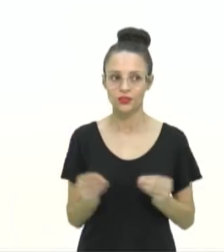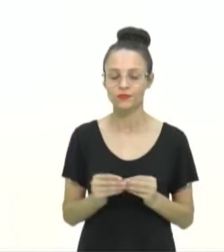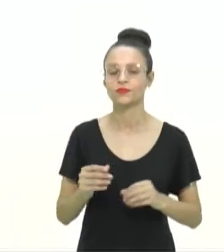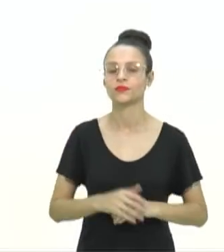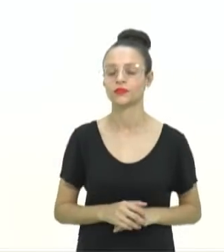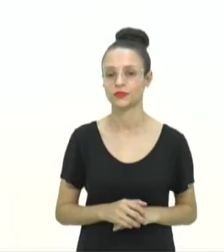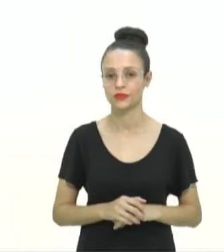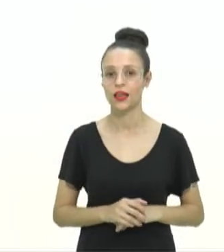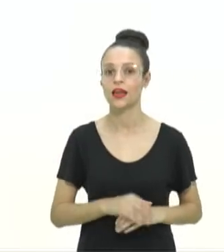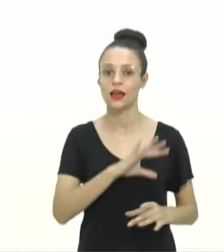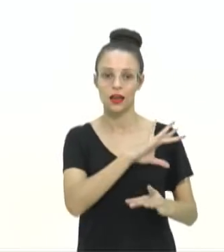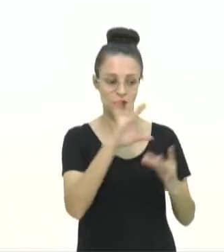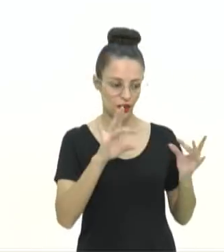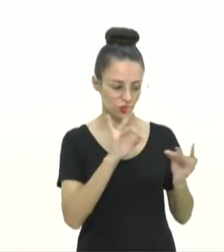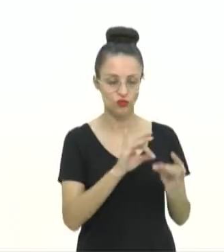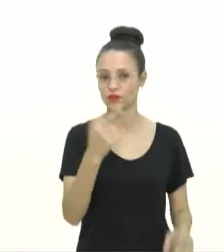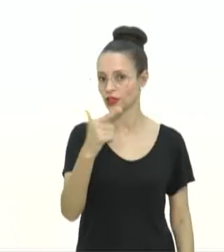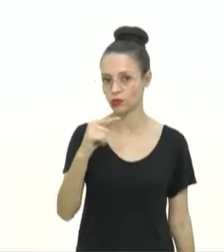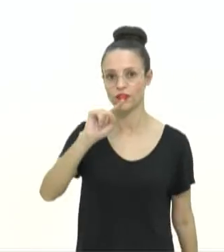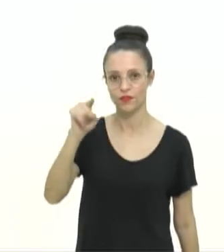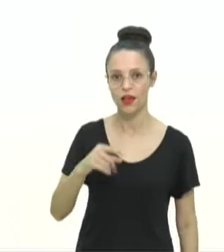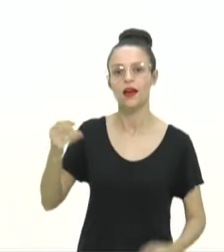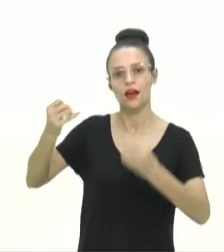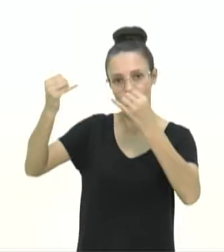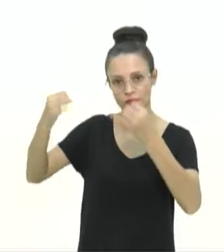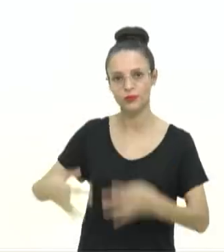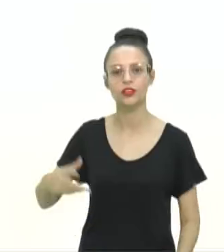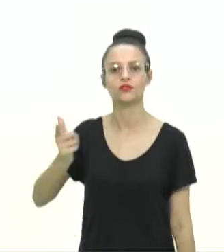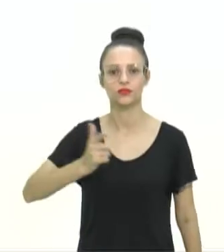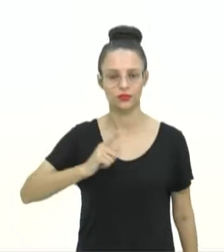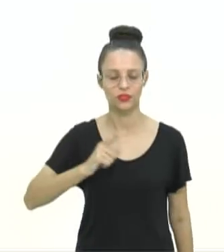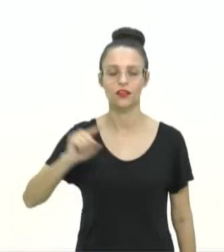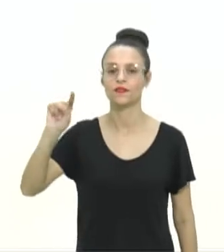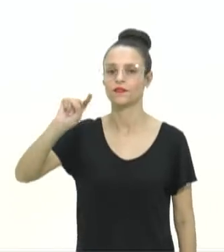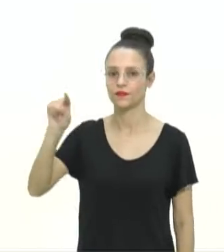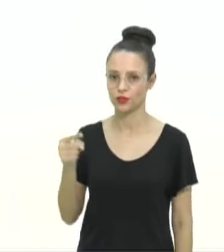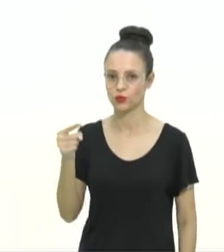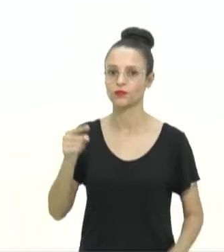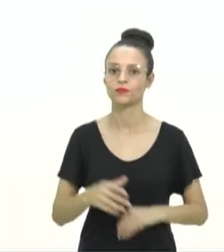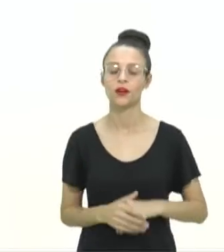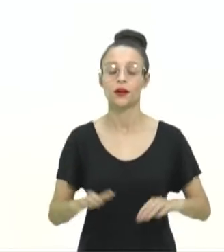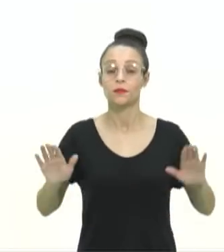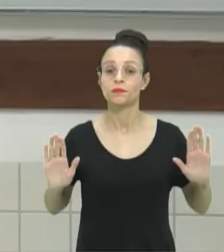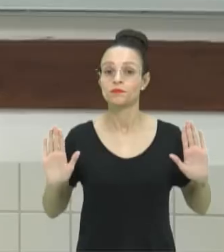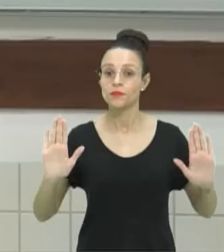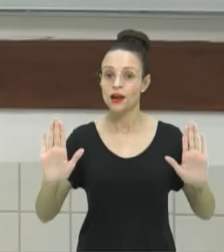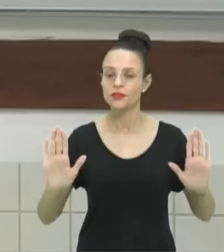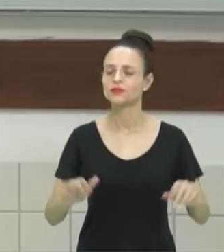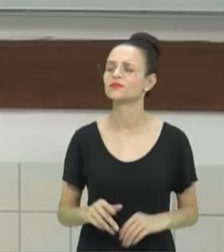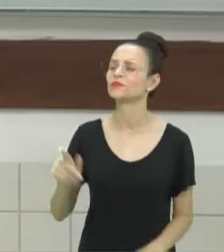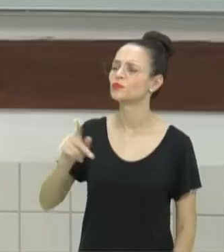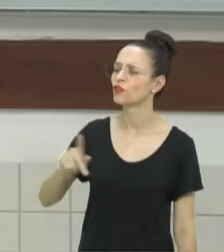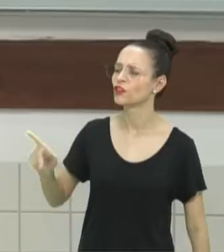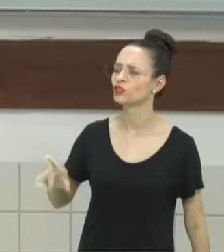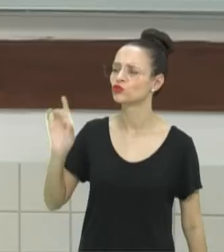a restritiva não tem vírgula e a explicativa tem vírgula. Só que, professora, é só colocar a vírgula